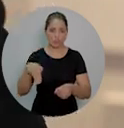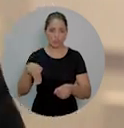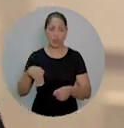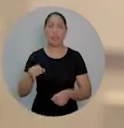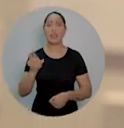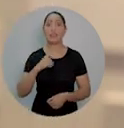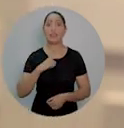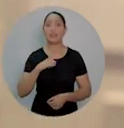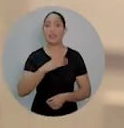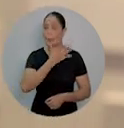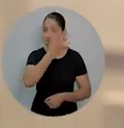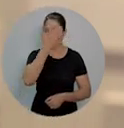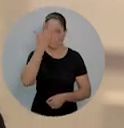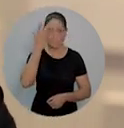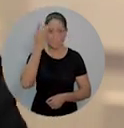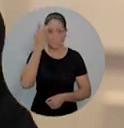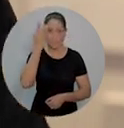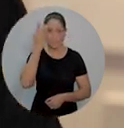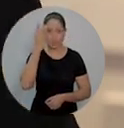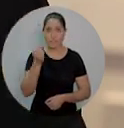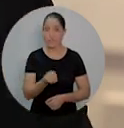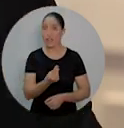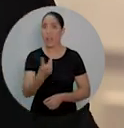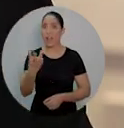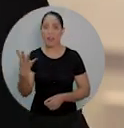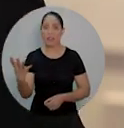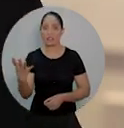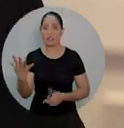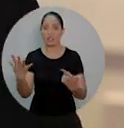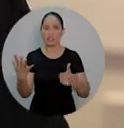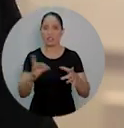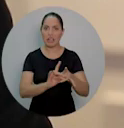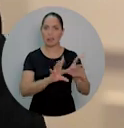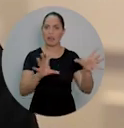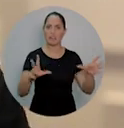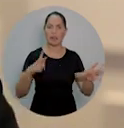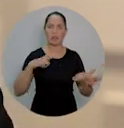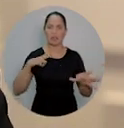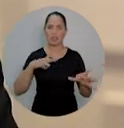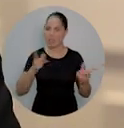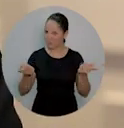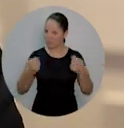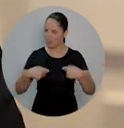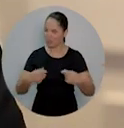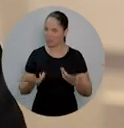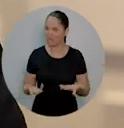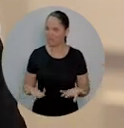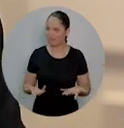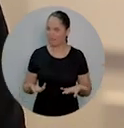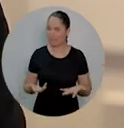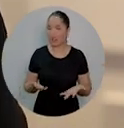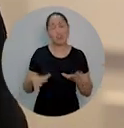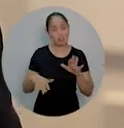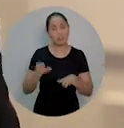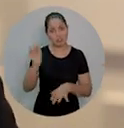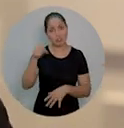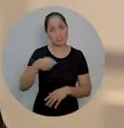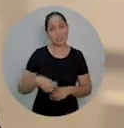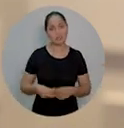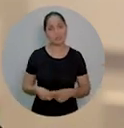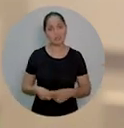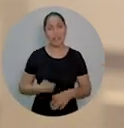mais de uma pessoa sem autorização, de forma privada. Isso é possível? Talvez